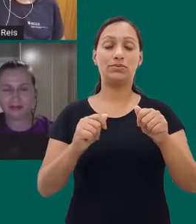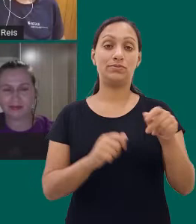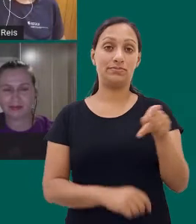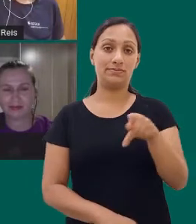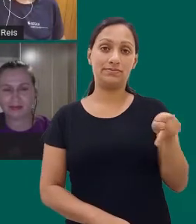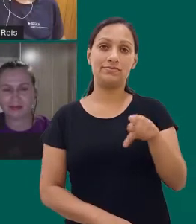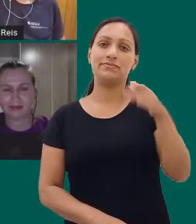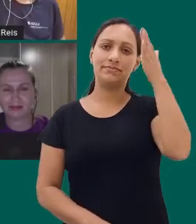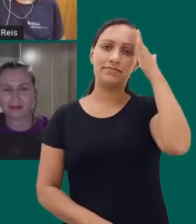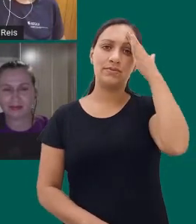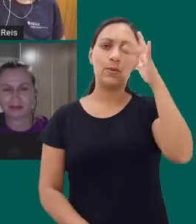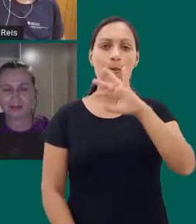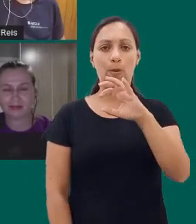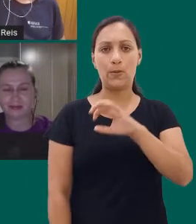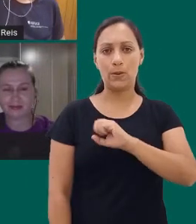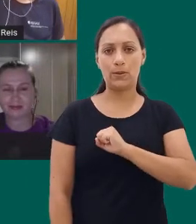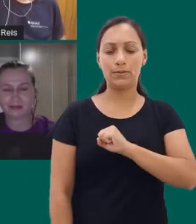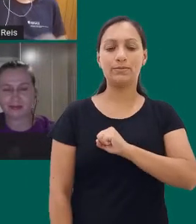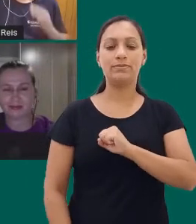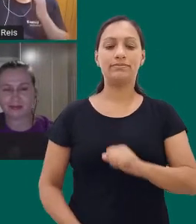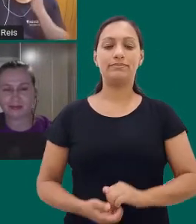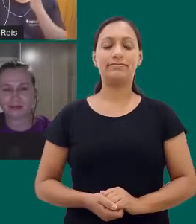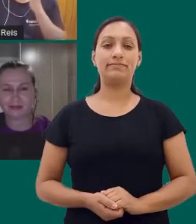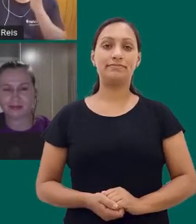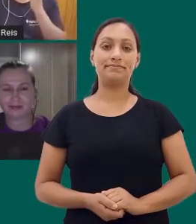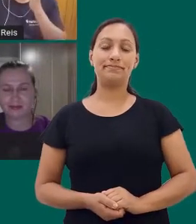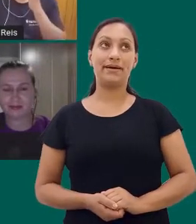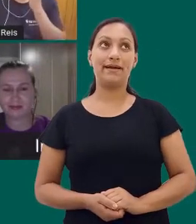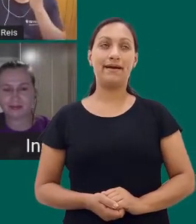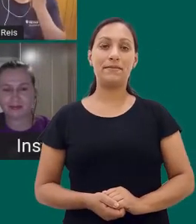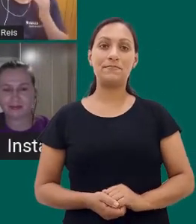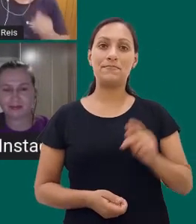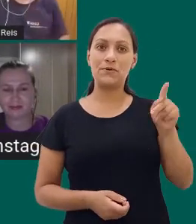sabe o amor, e para ser professor dessa escola,